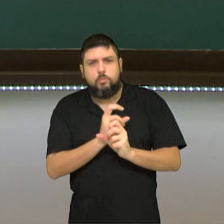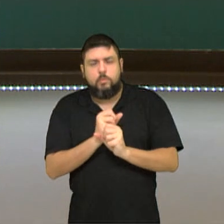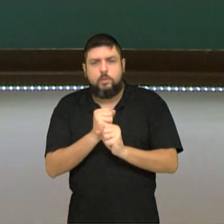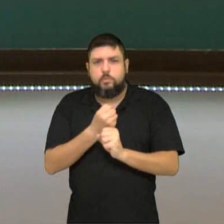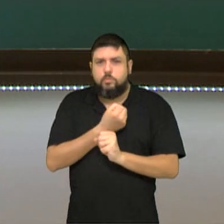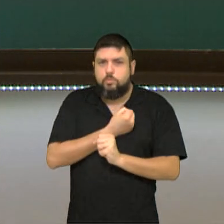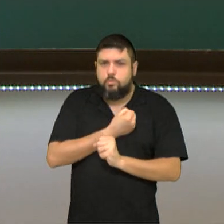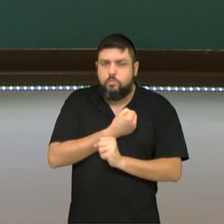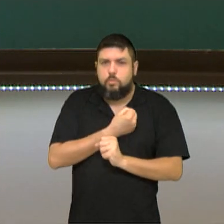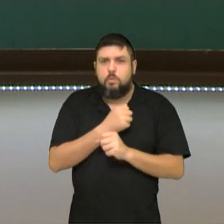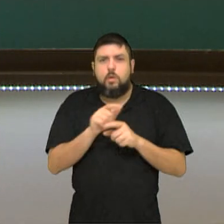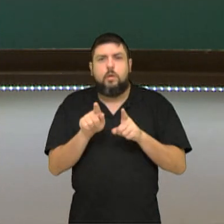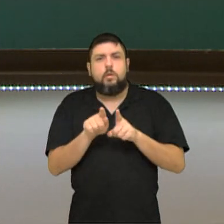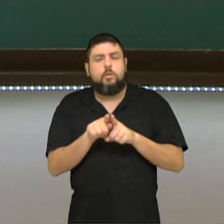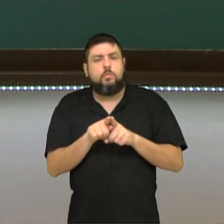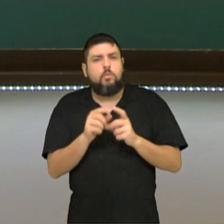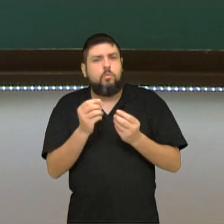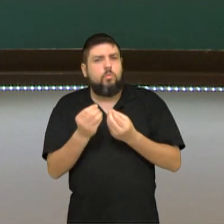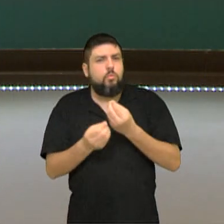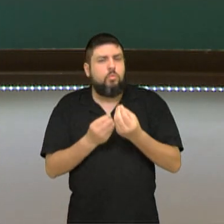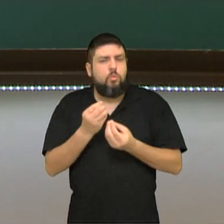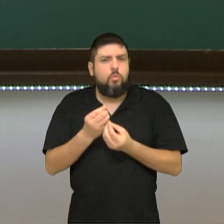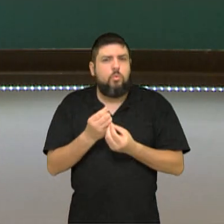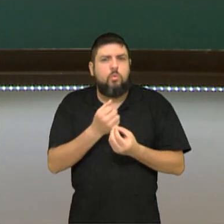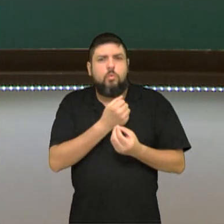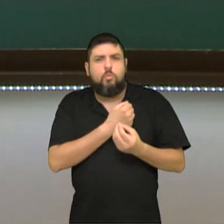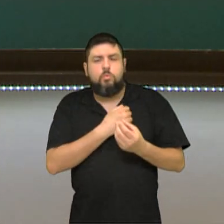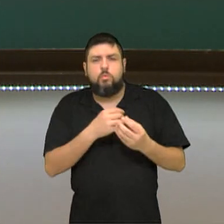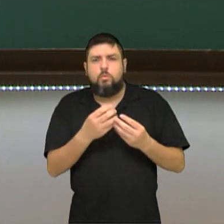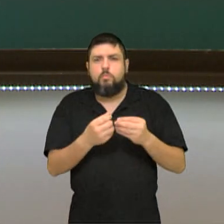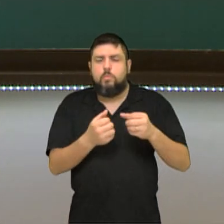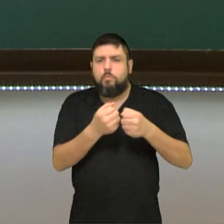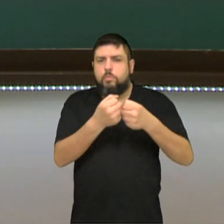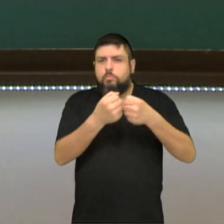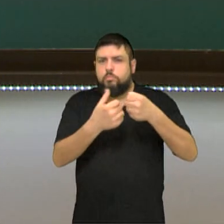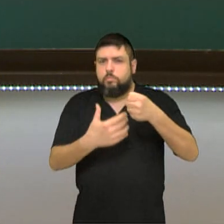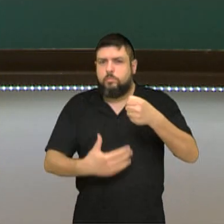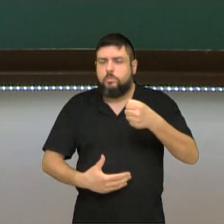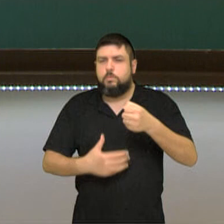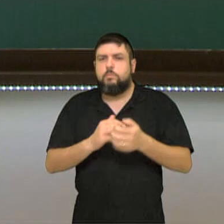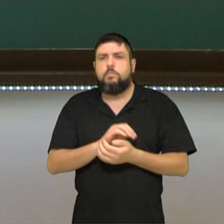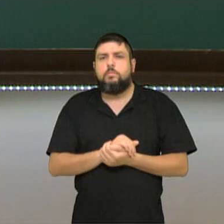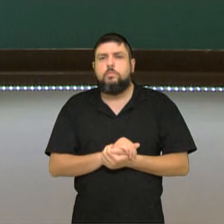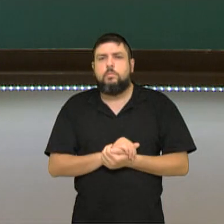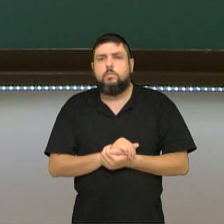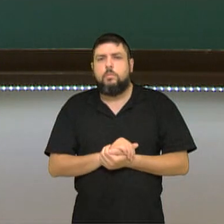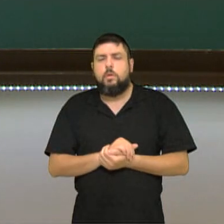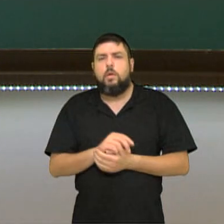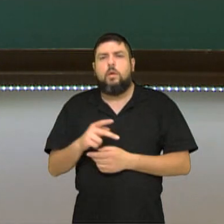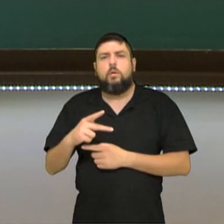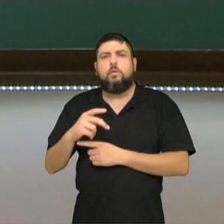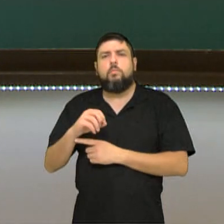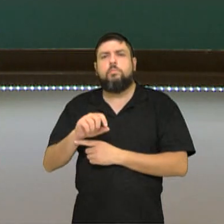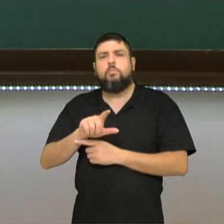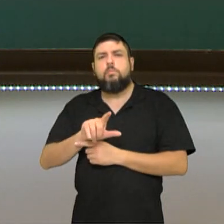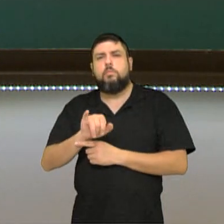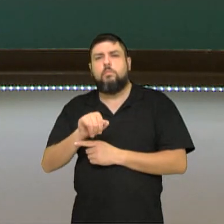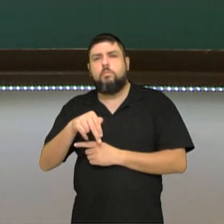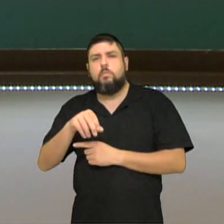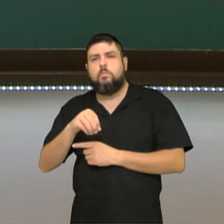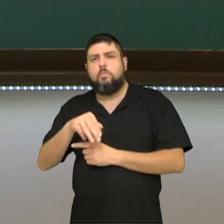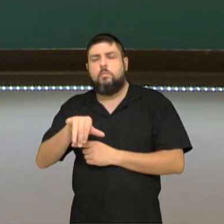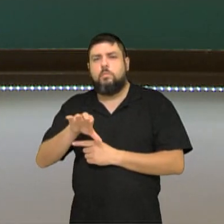a composição de polinômios, né? Então, polinômio é uma sentença matemática que representa uma soma de